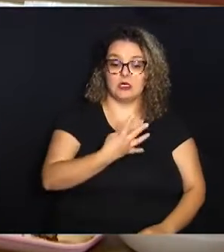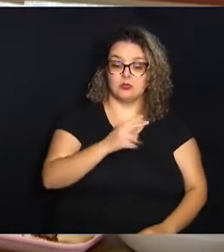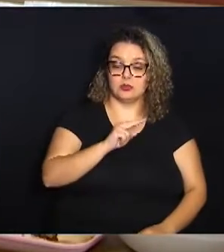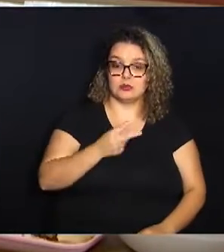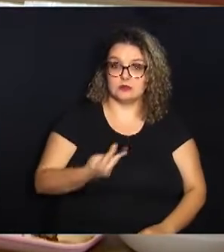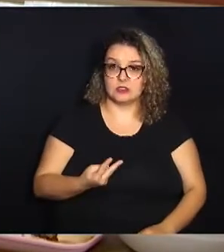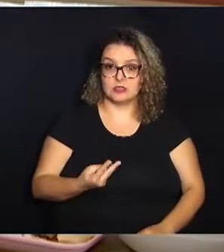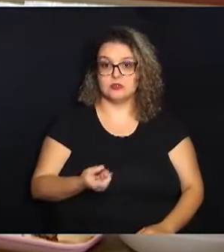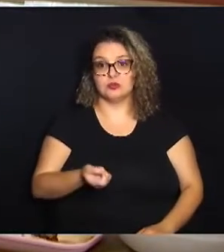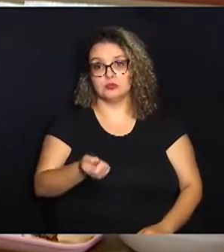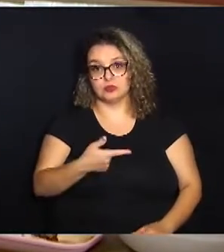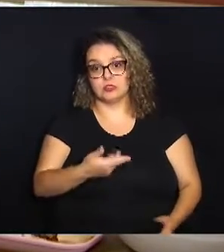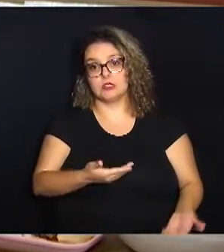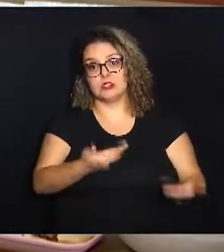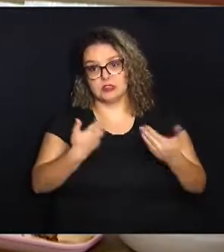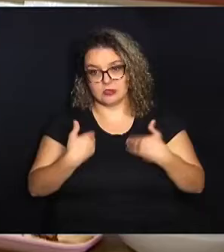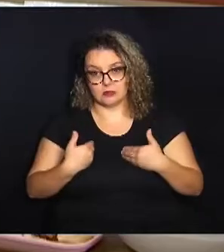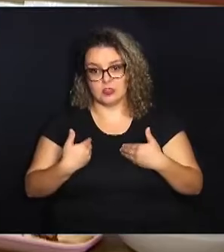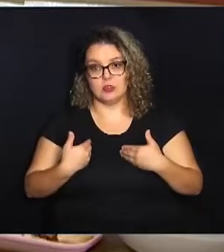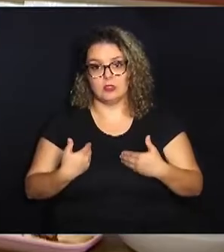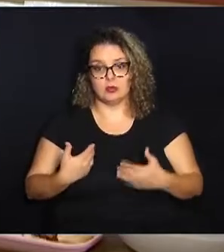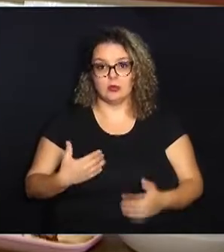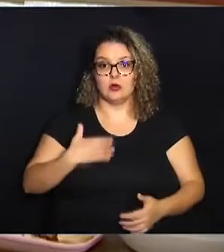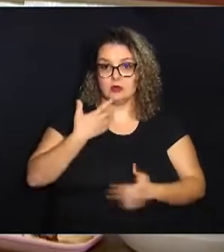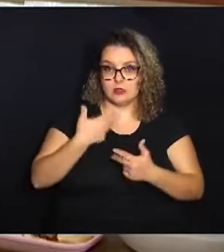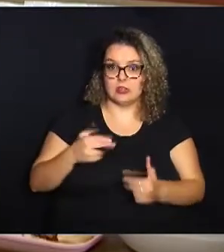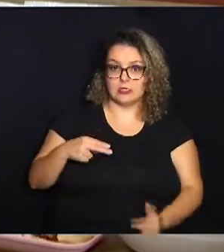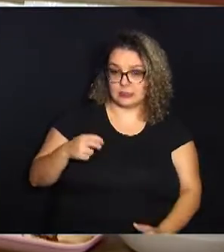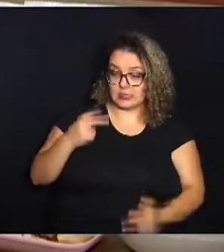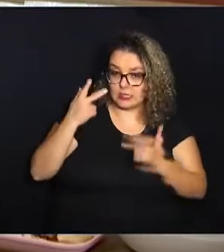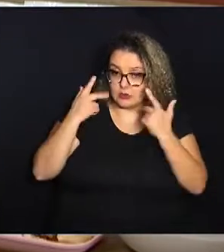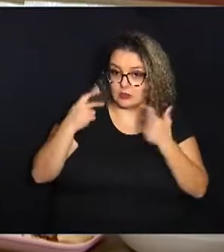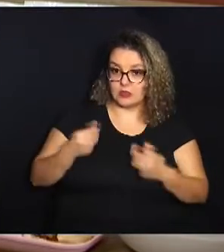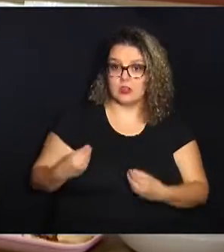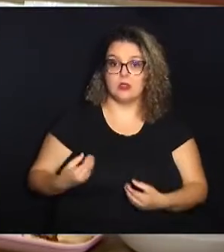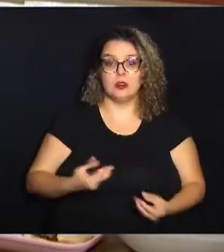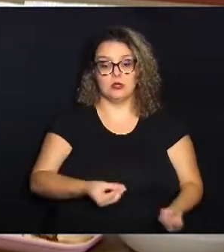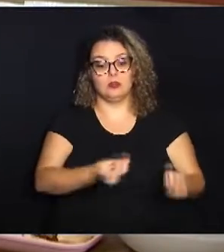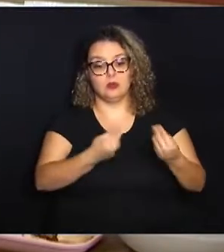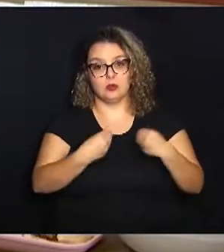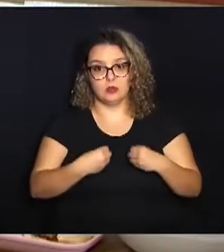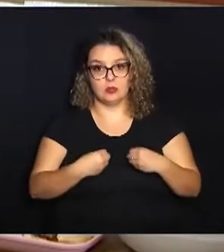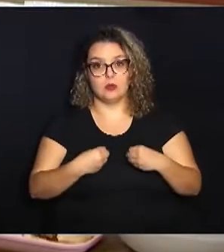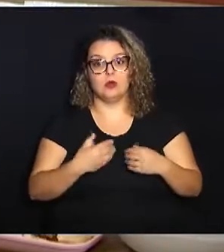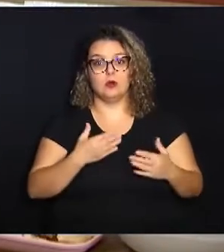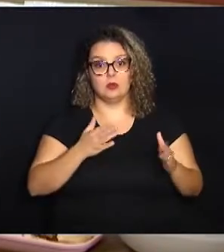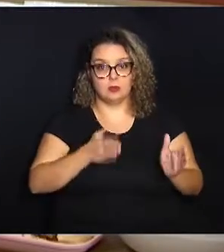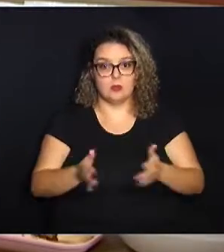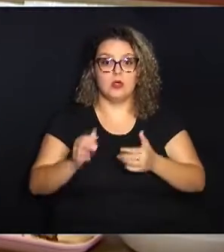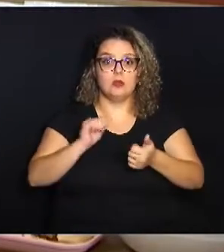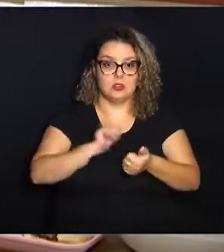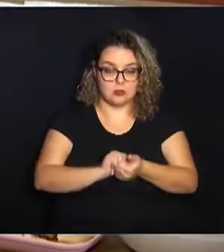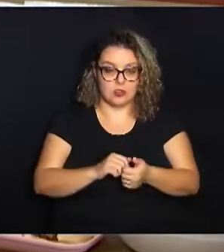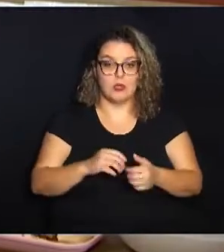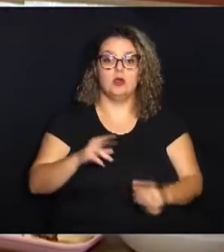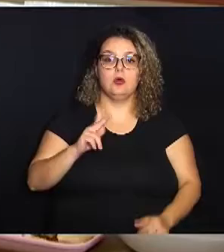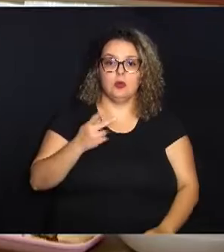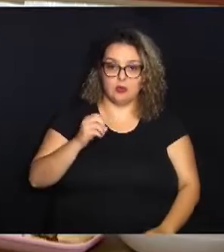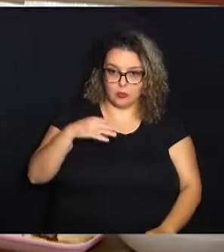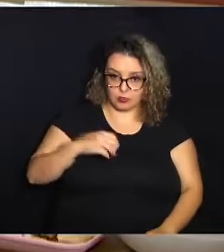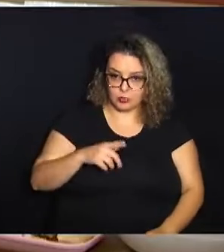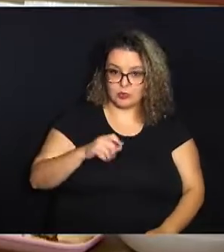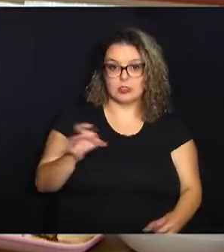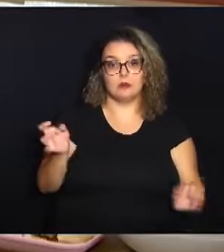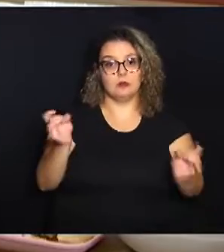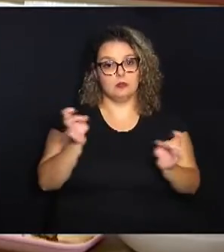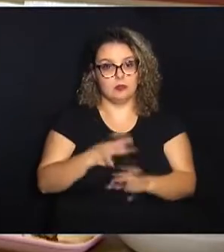que eles nos entregam hoje. Em vez de nos entregar uma fruta in natura, eles nos entregar essa fruta processada, qualificada, homologada e